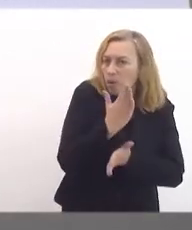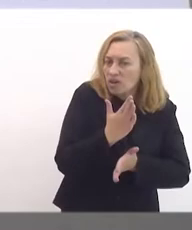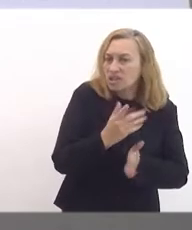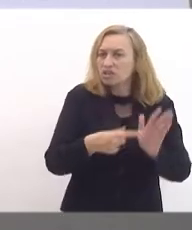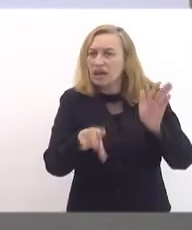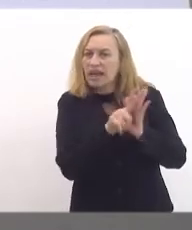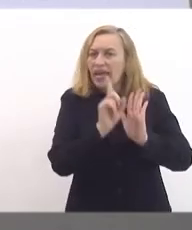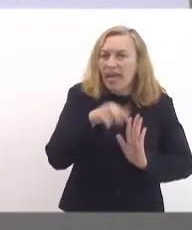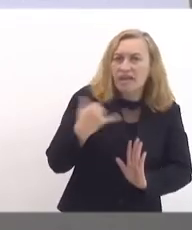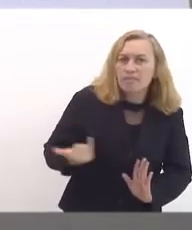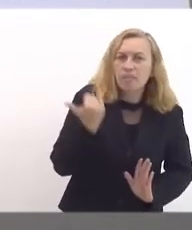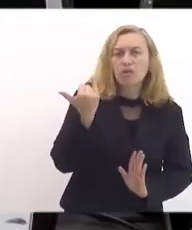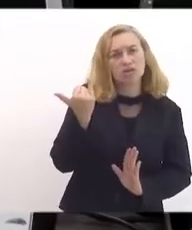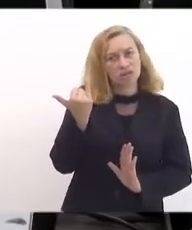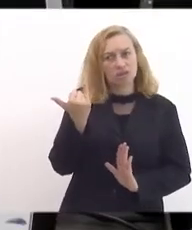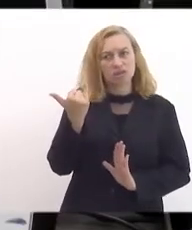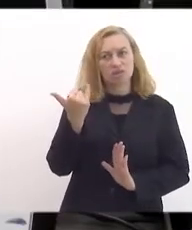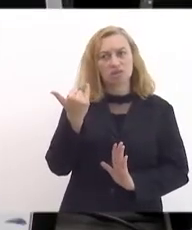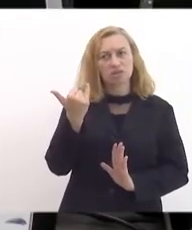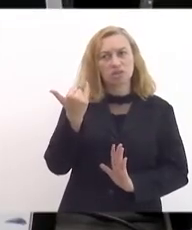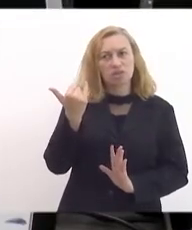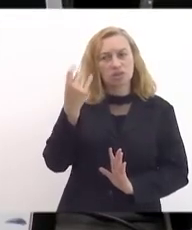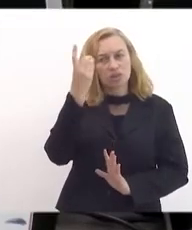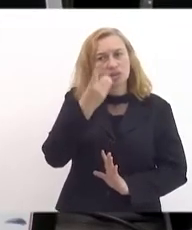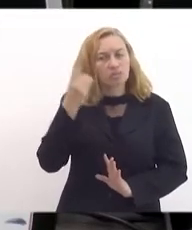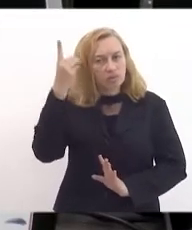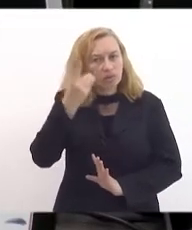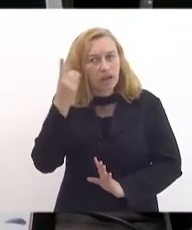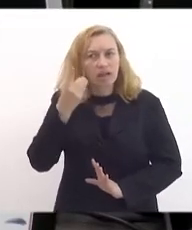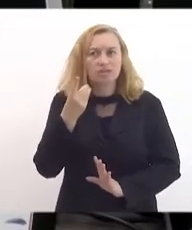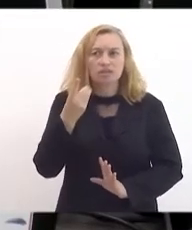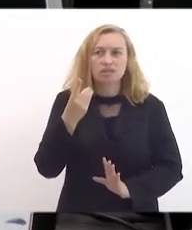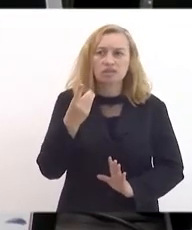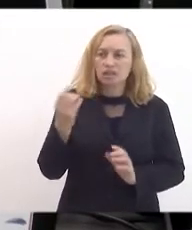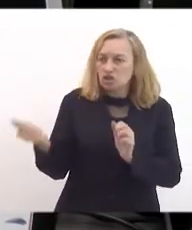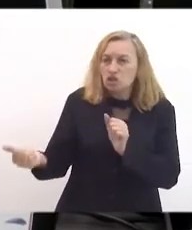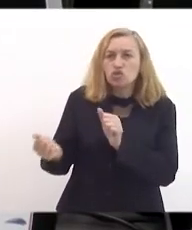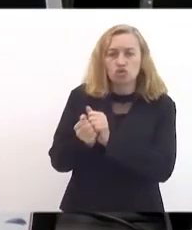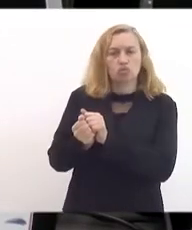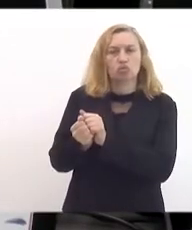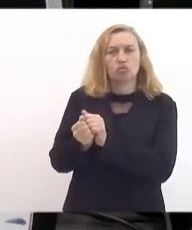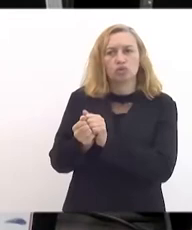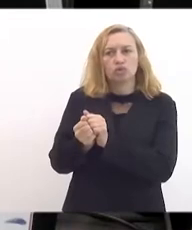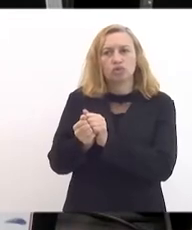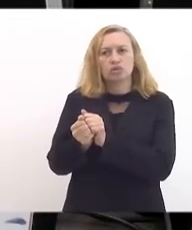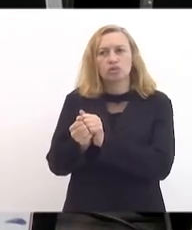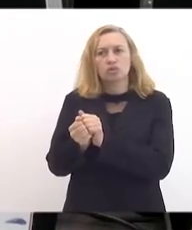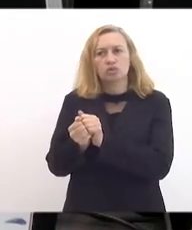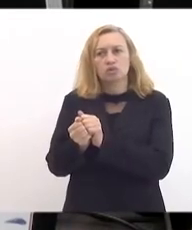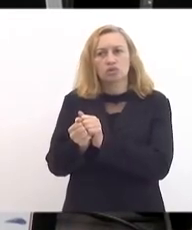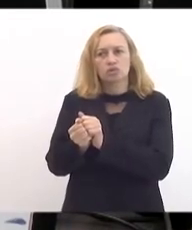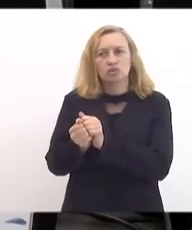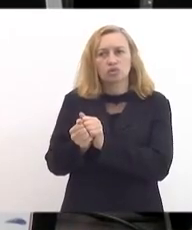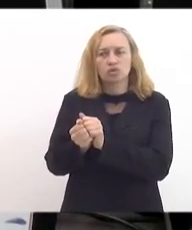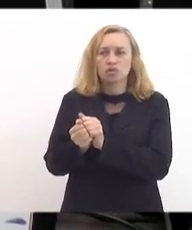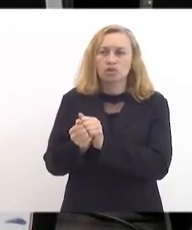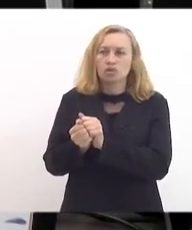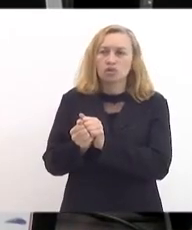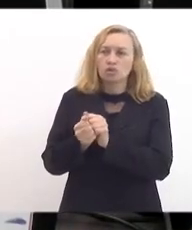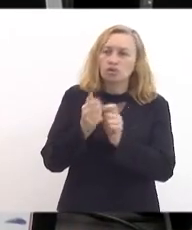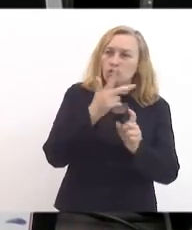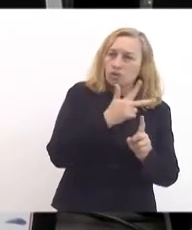importante que o Parlamento seja colocado lado a lado tá com os ganhos